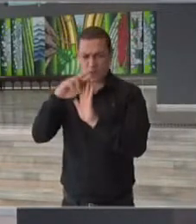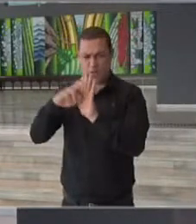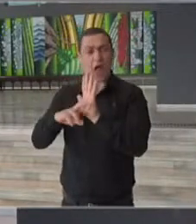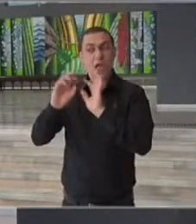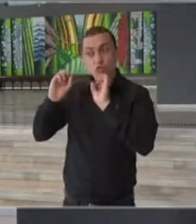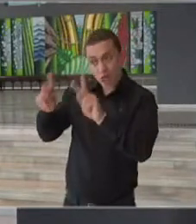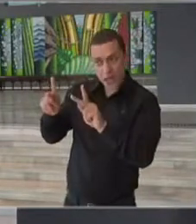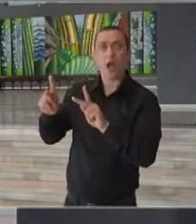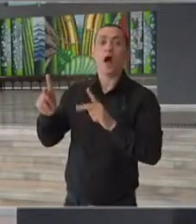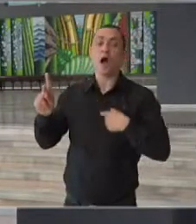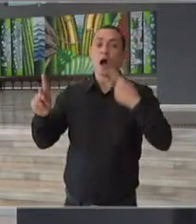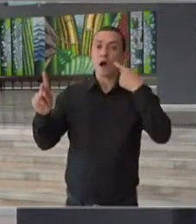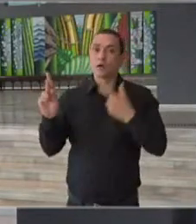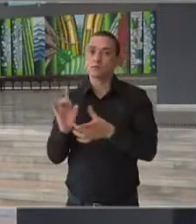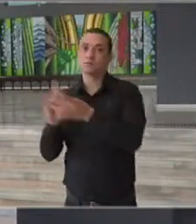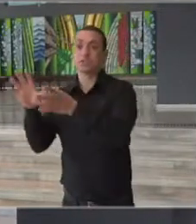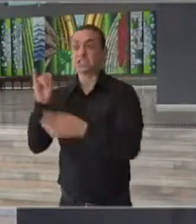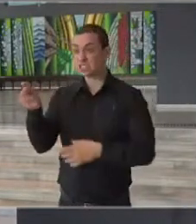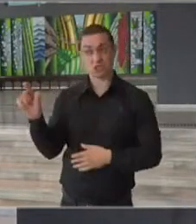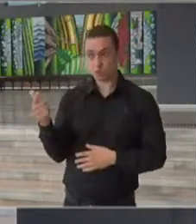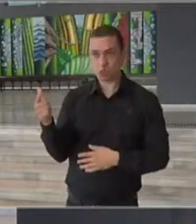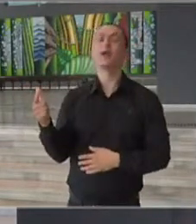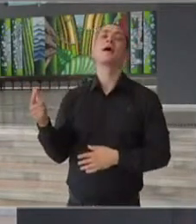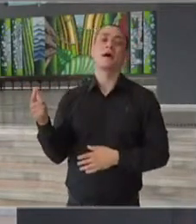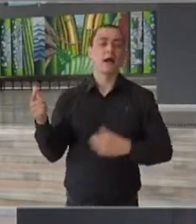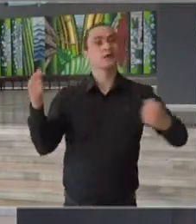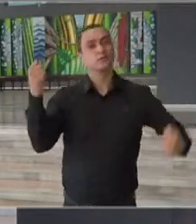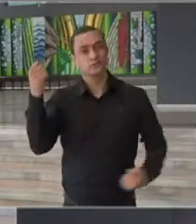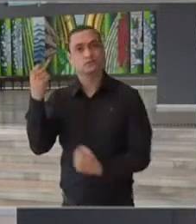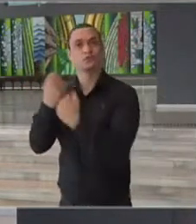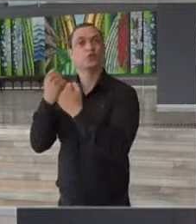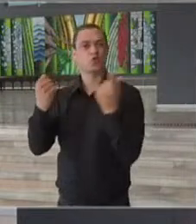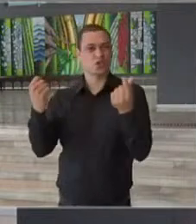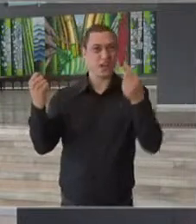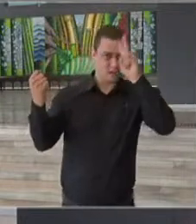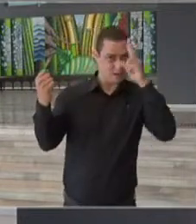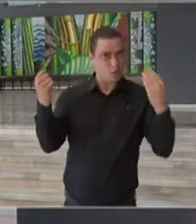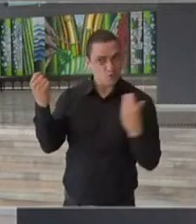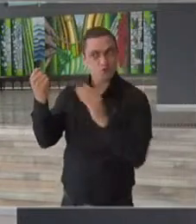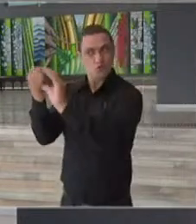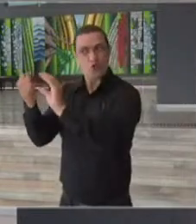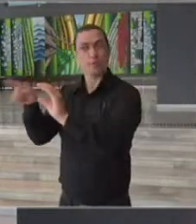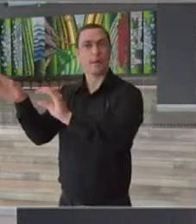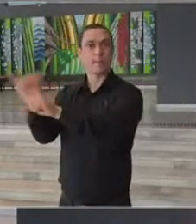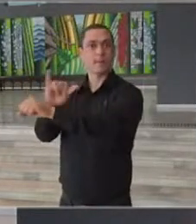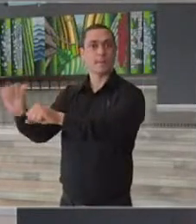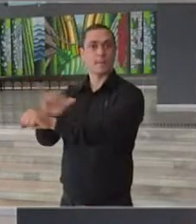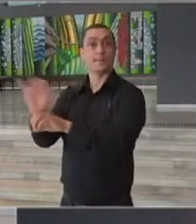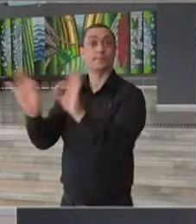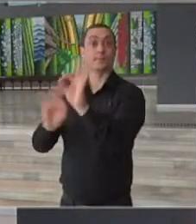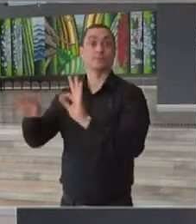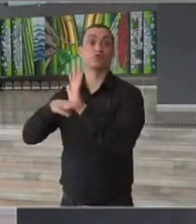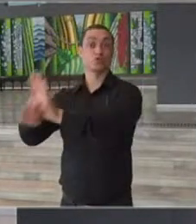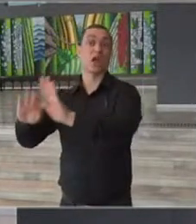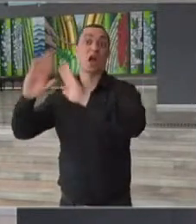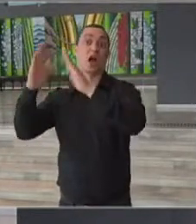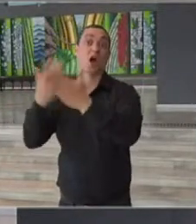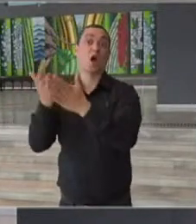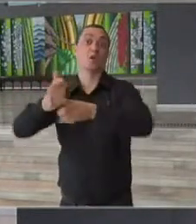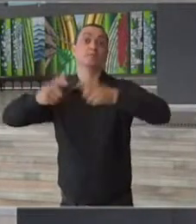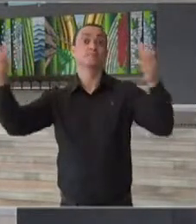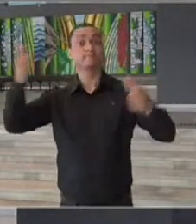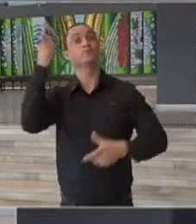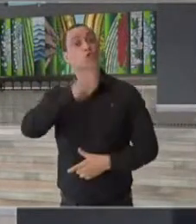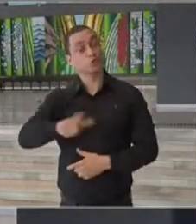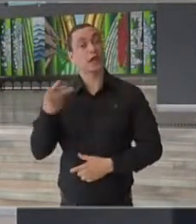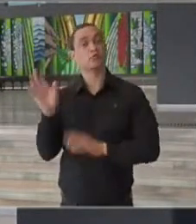estiver, nós vamos trabalhar, por isso o programa Dinheiro Direto na Escola vai trazer mais um reforço financeiro, inclusive, para que nossas escolas possam